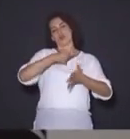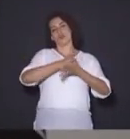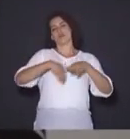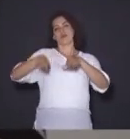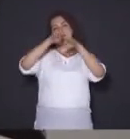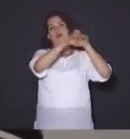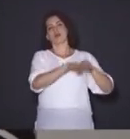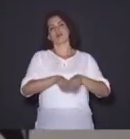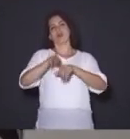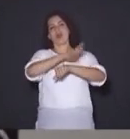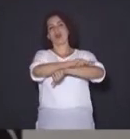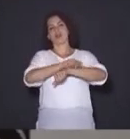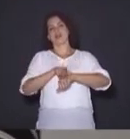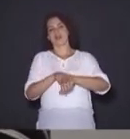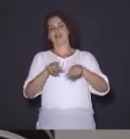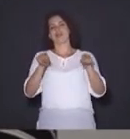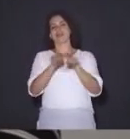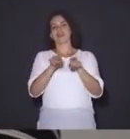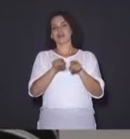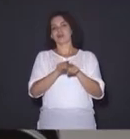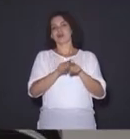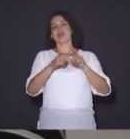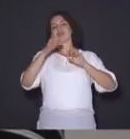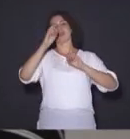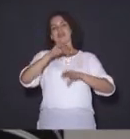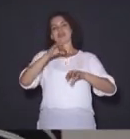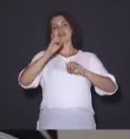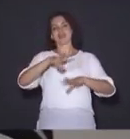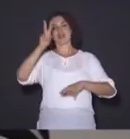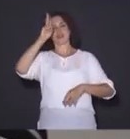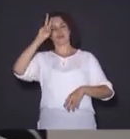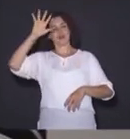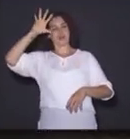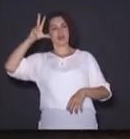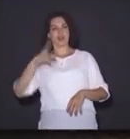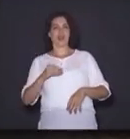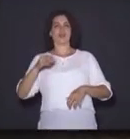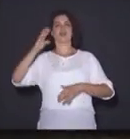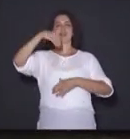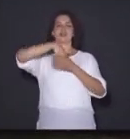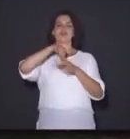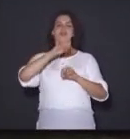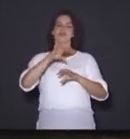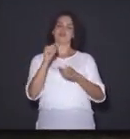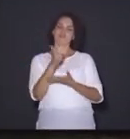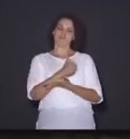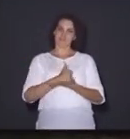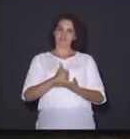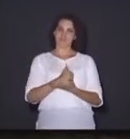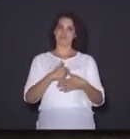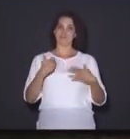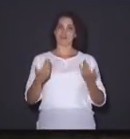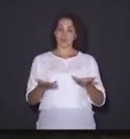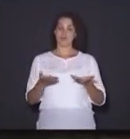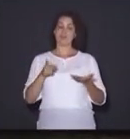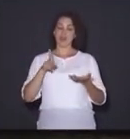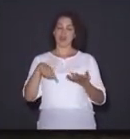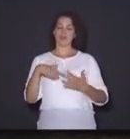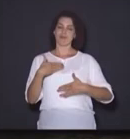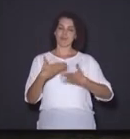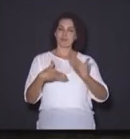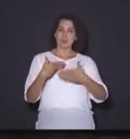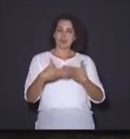história da áfrica e das culturas afro-brasileira nas escolas de educação básica eu diria pra você que é nesse processo de